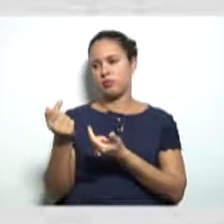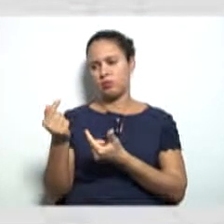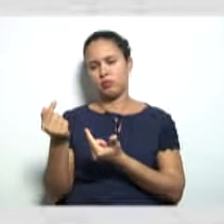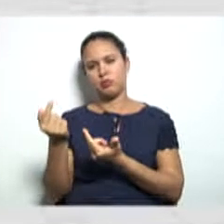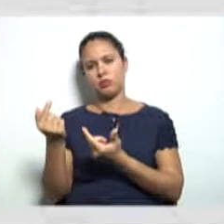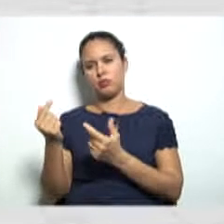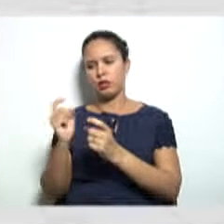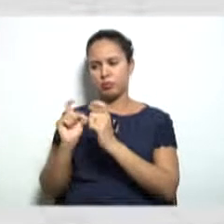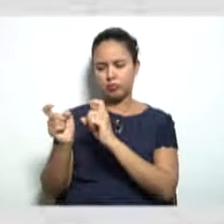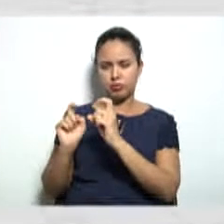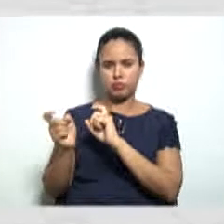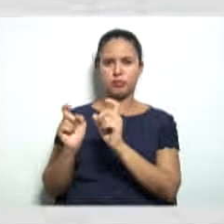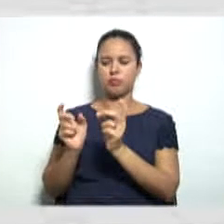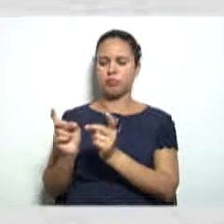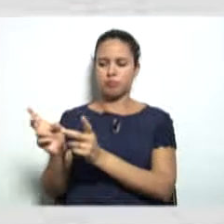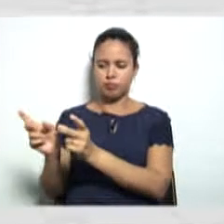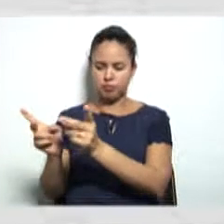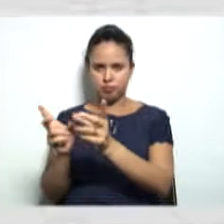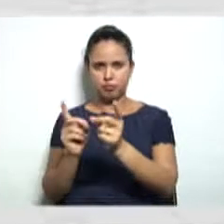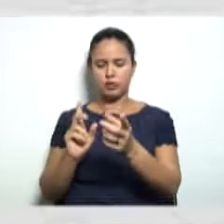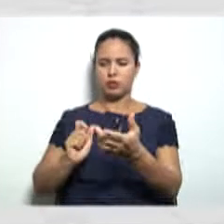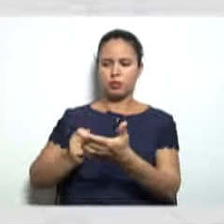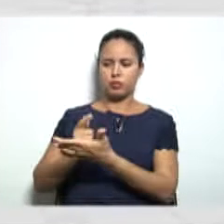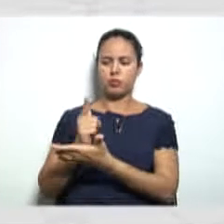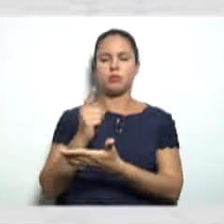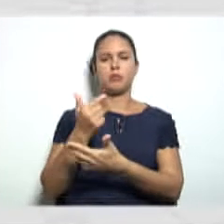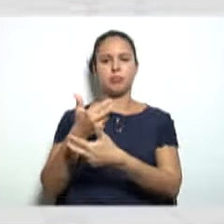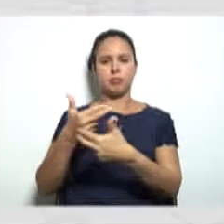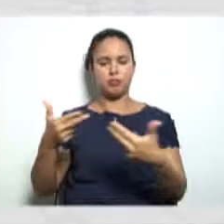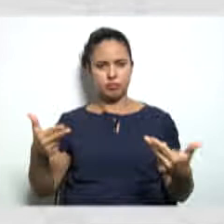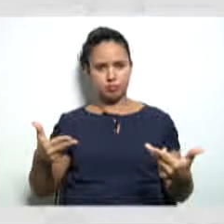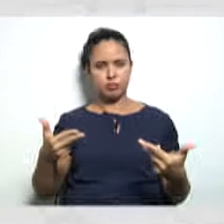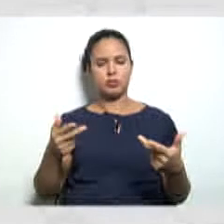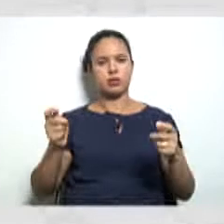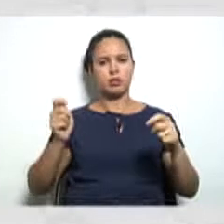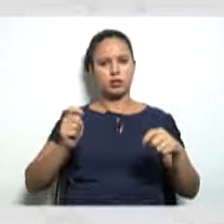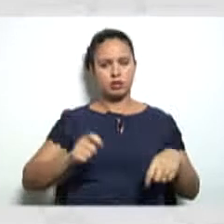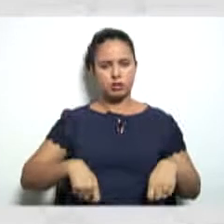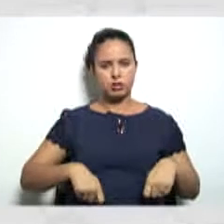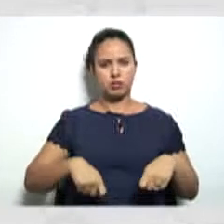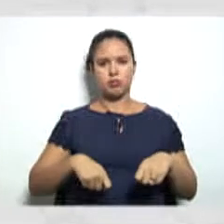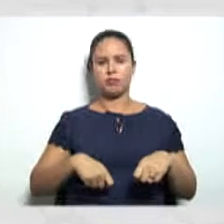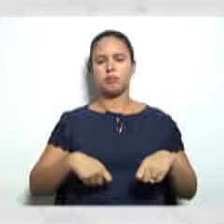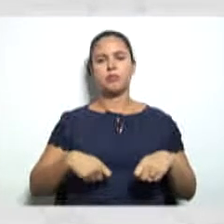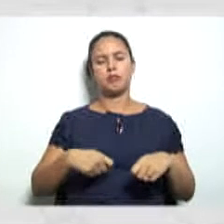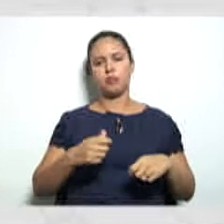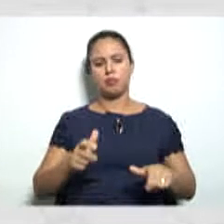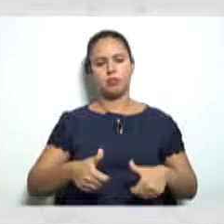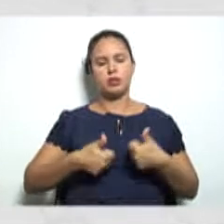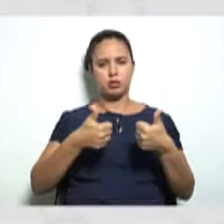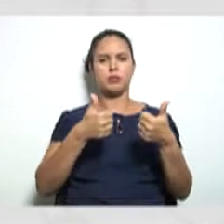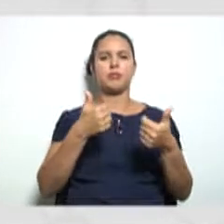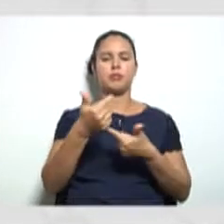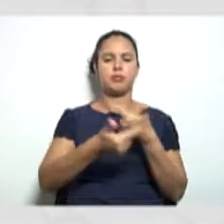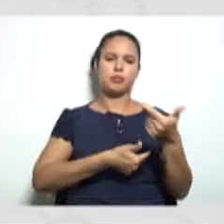condições melhores de venda e de compra de insumos. Isso vai dar condições gerais melhores de trabalho para o